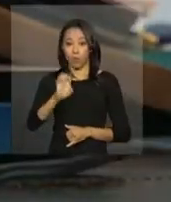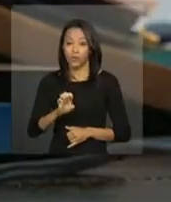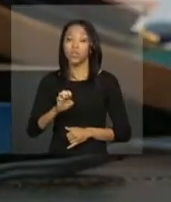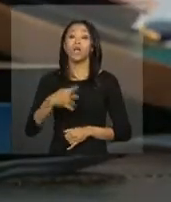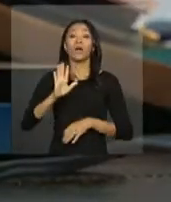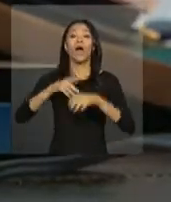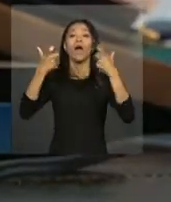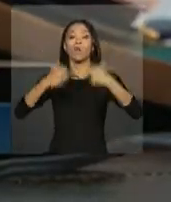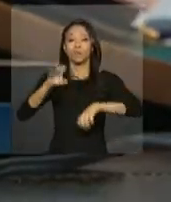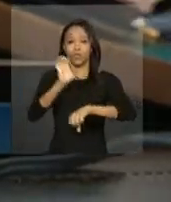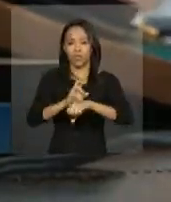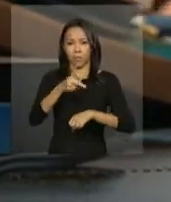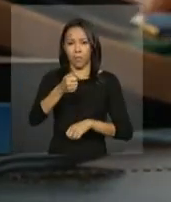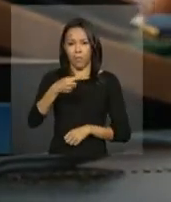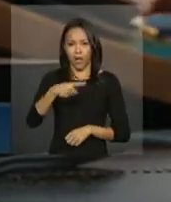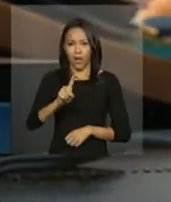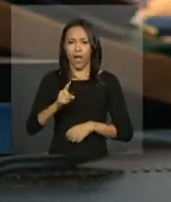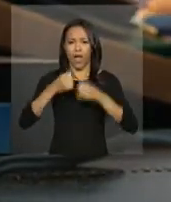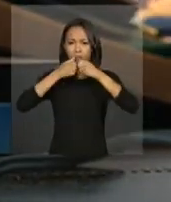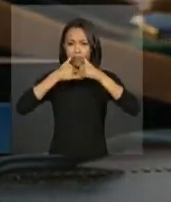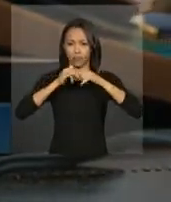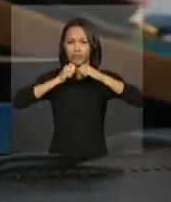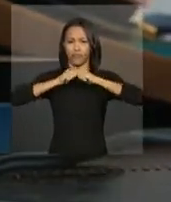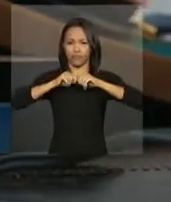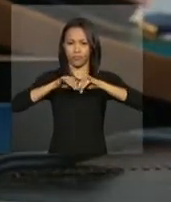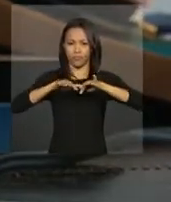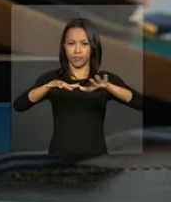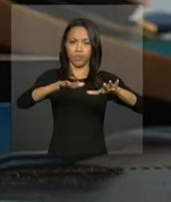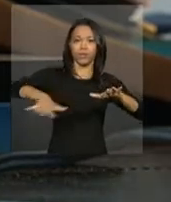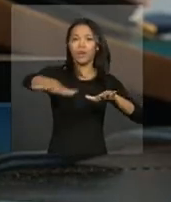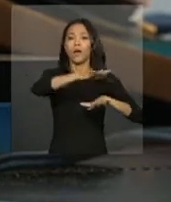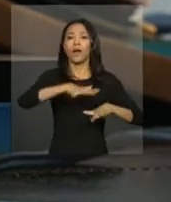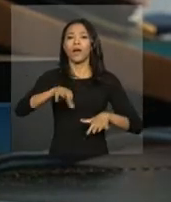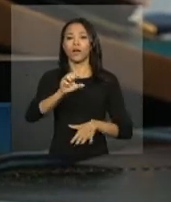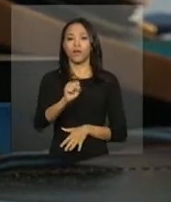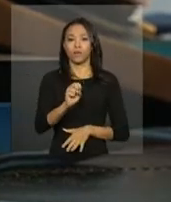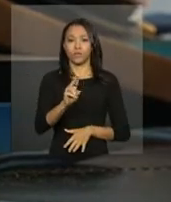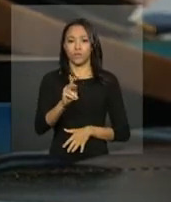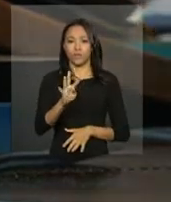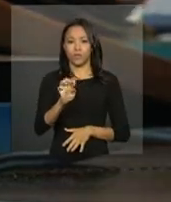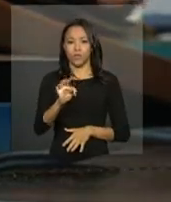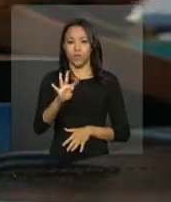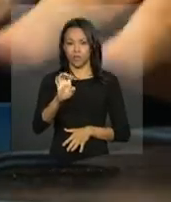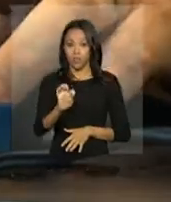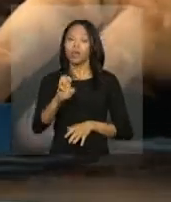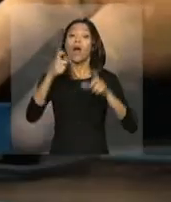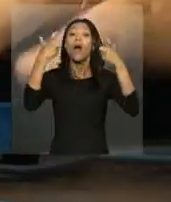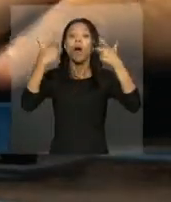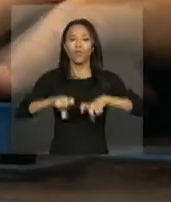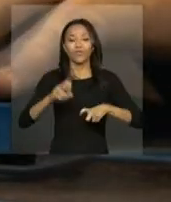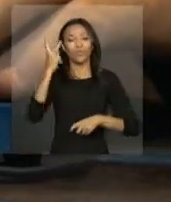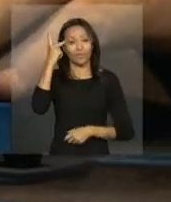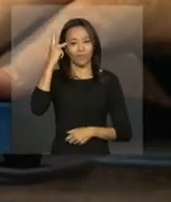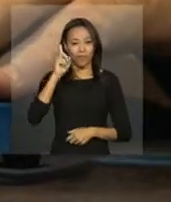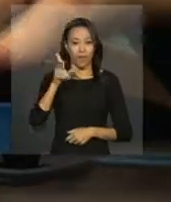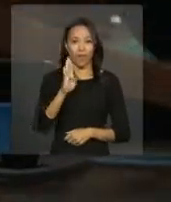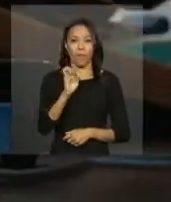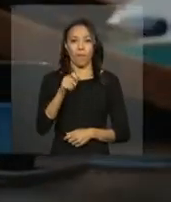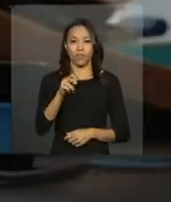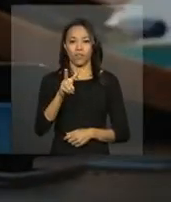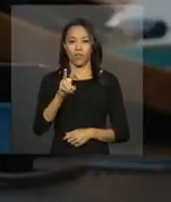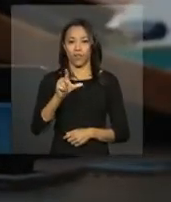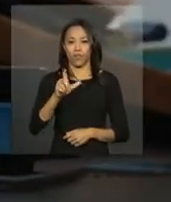centros consumidores de energia na região sudeste esse leilão é realizado na Bolsa de Valores em